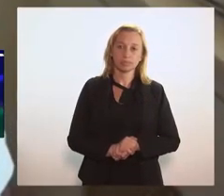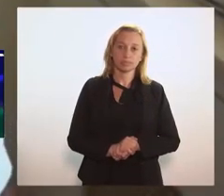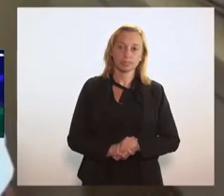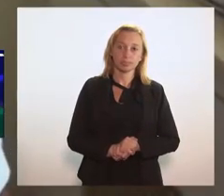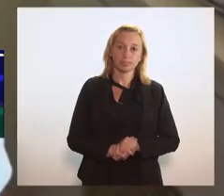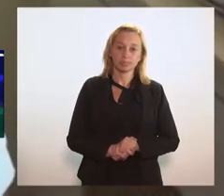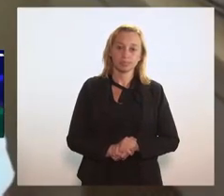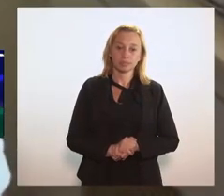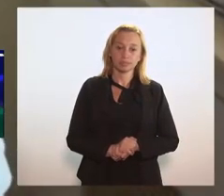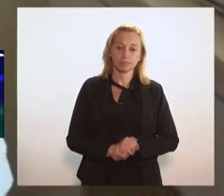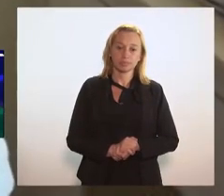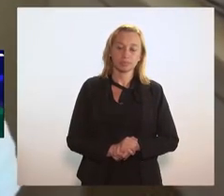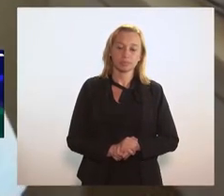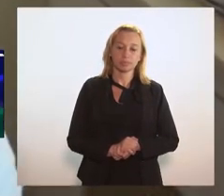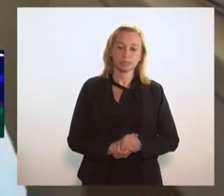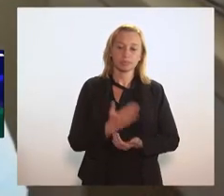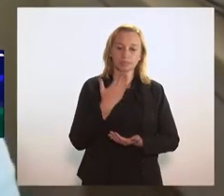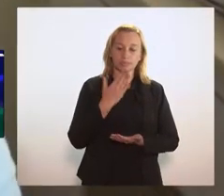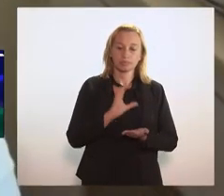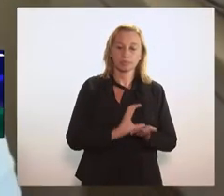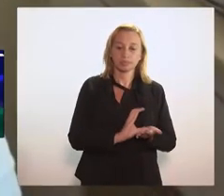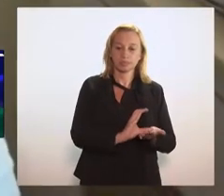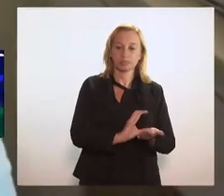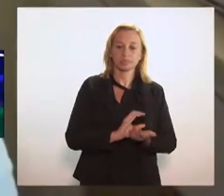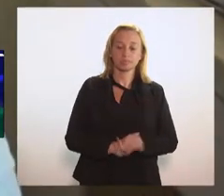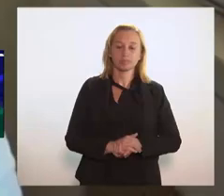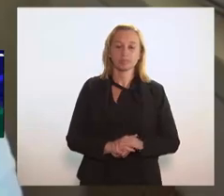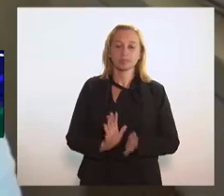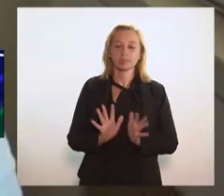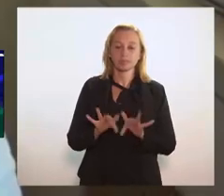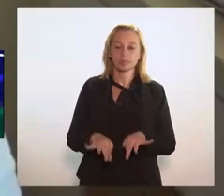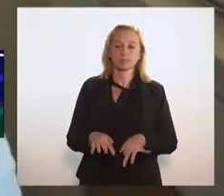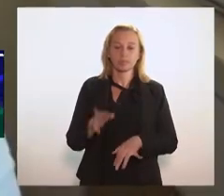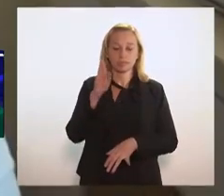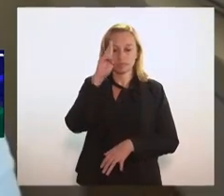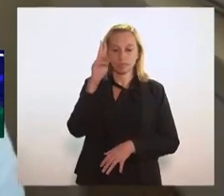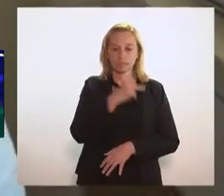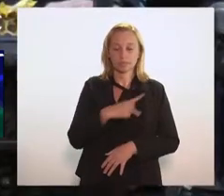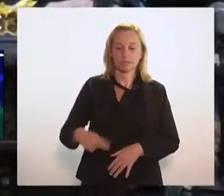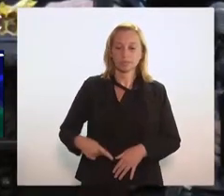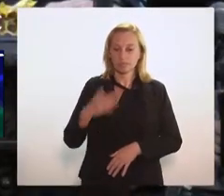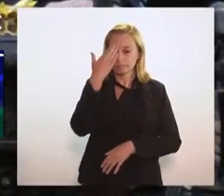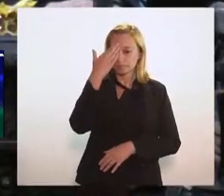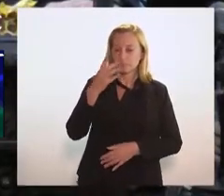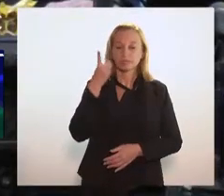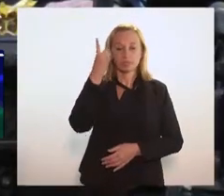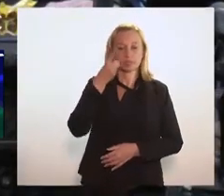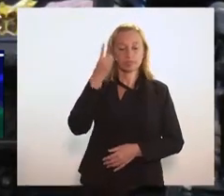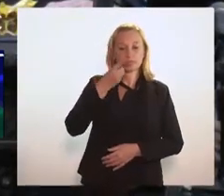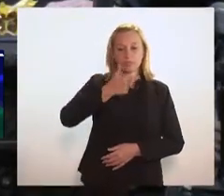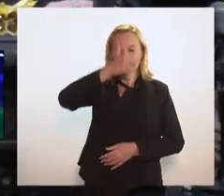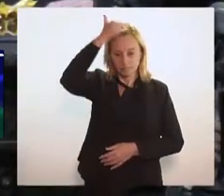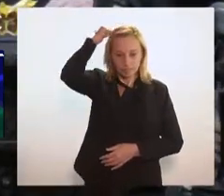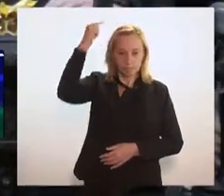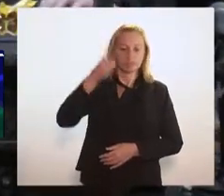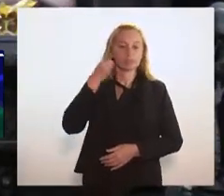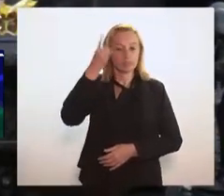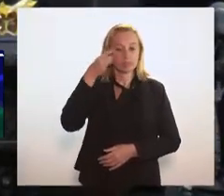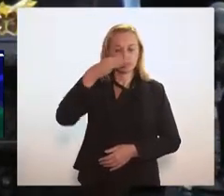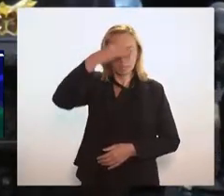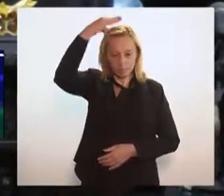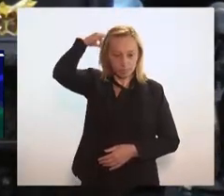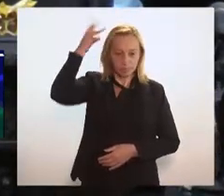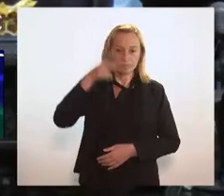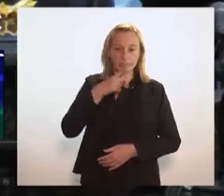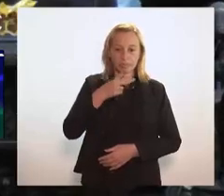esse tipo de benefício. Acabei, senhor presidente. Obrigado. Deputado Luiz, deputado Márcio vai falar, eu vou